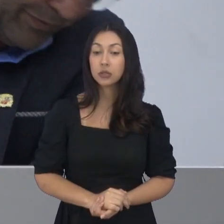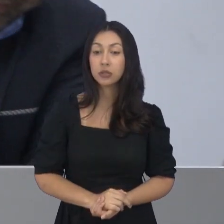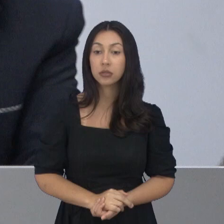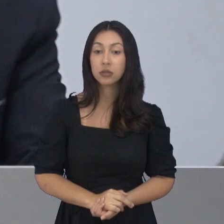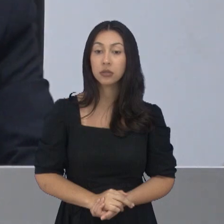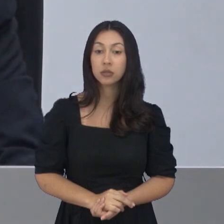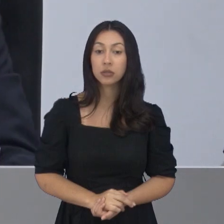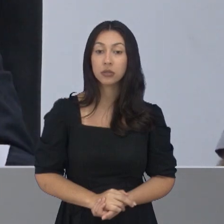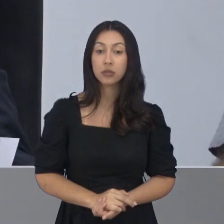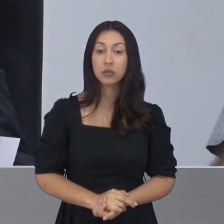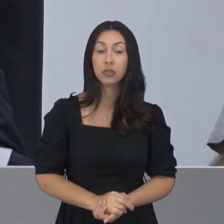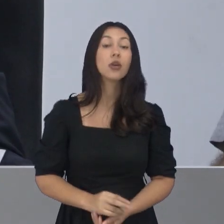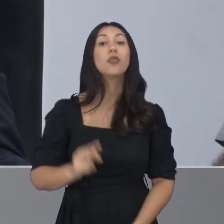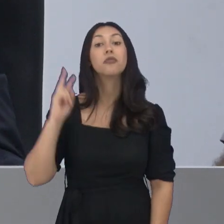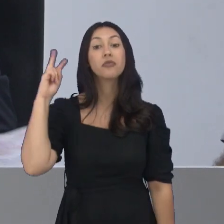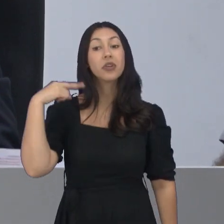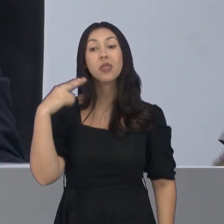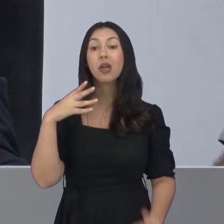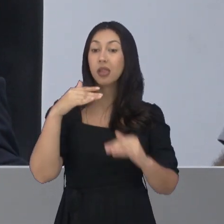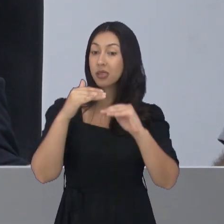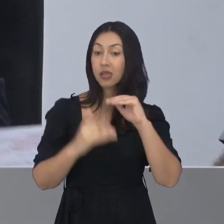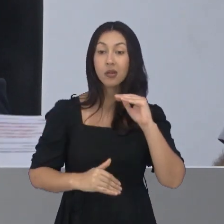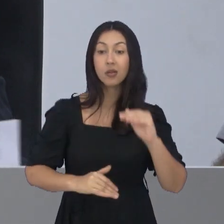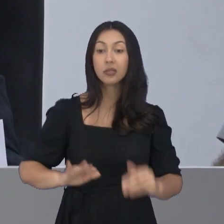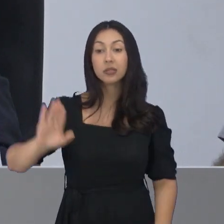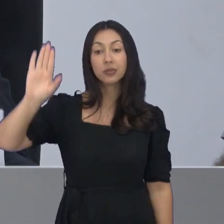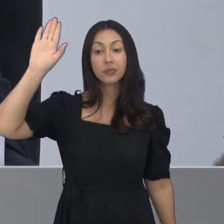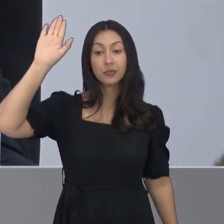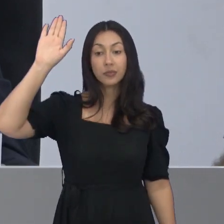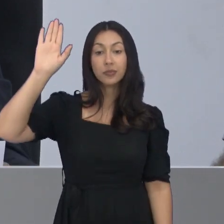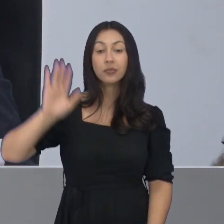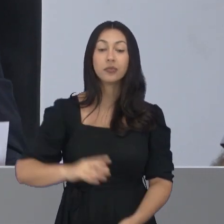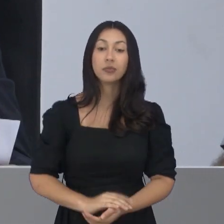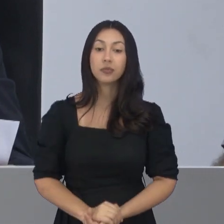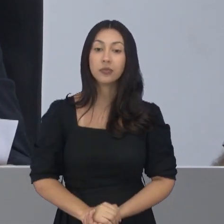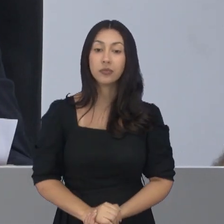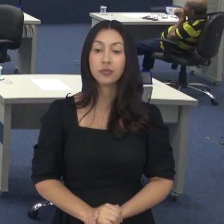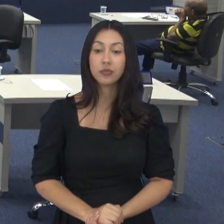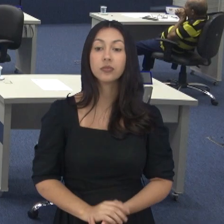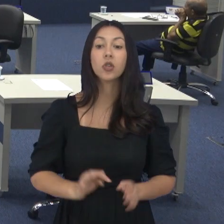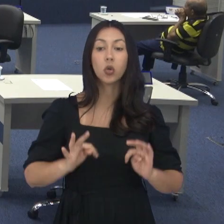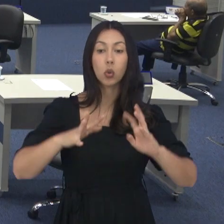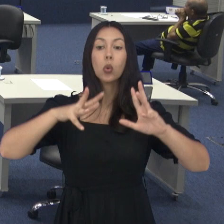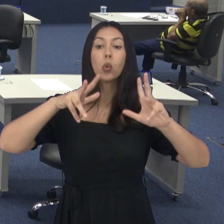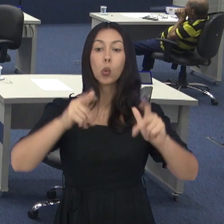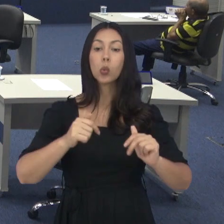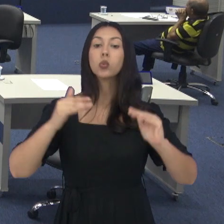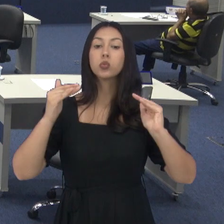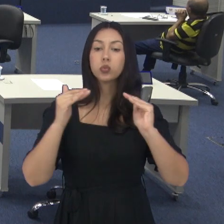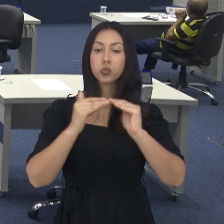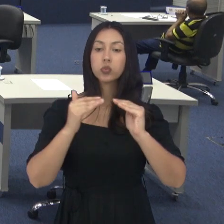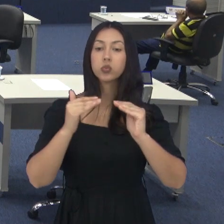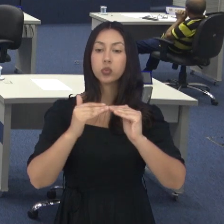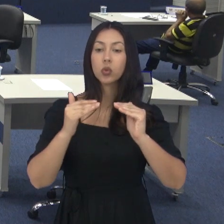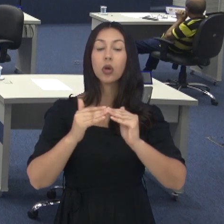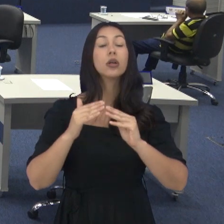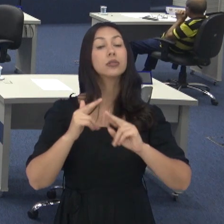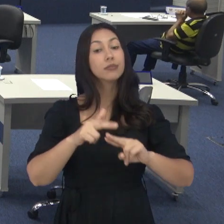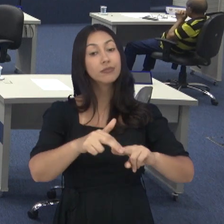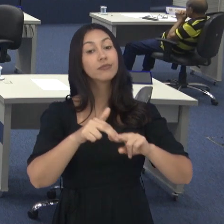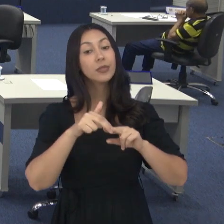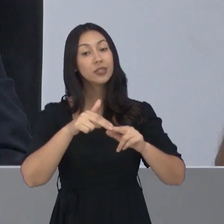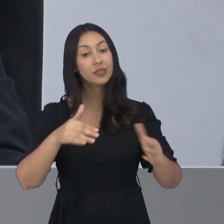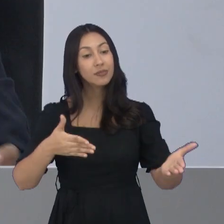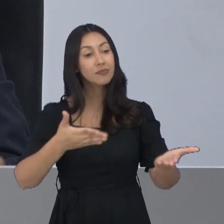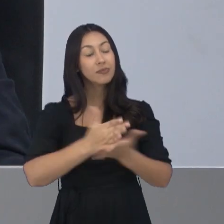favoráveis. Vereadores favoráveis permaneçam como estão, os contrários se manifestem. Nenhum voto contrário, senhor presidente. Sem nenhum voto